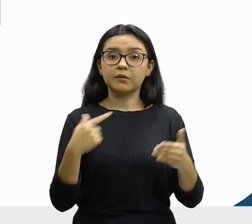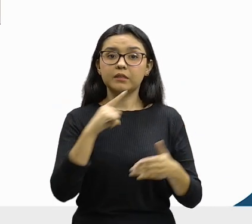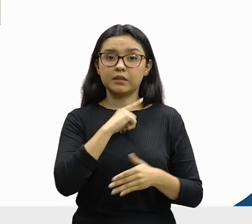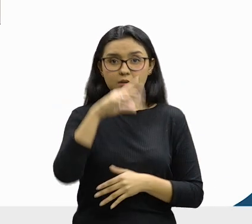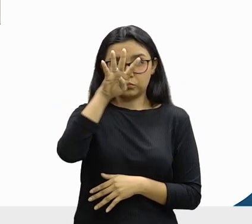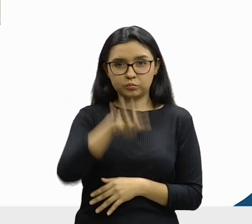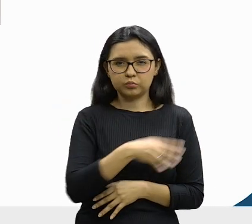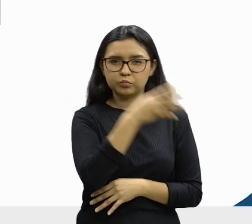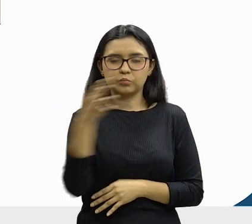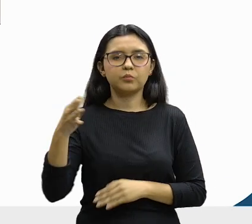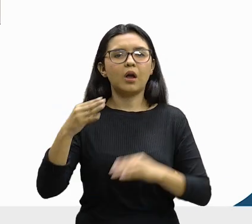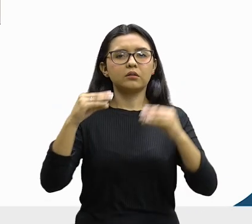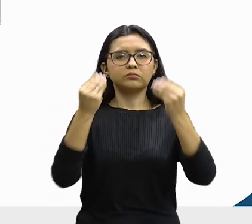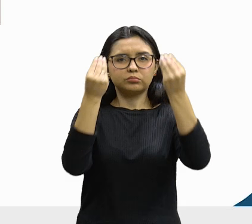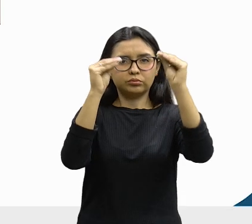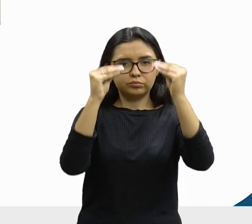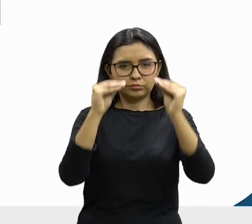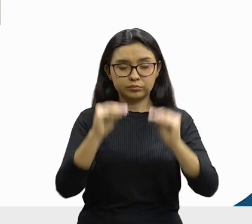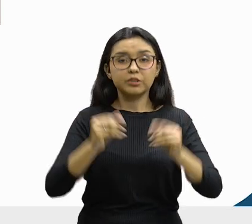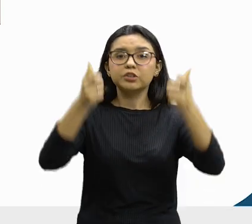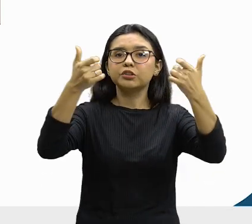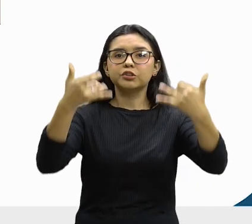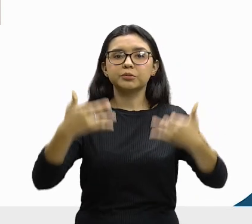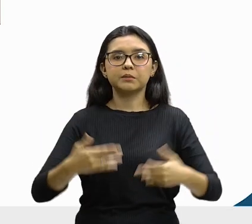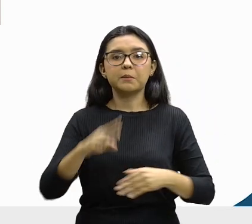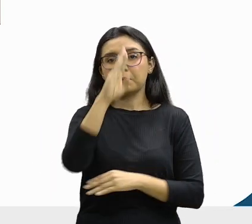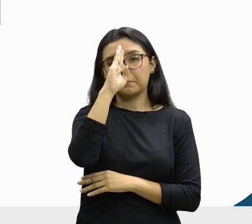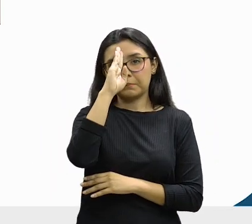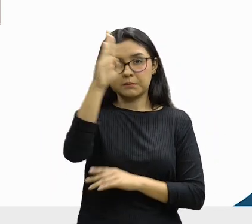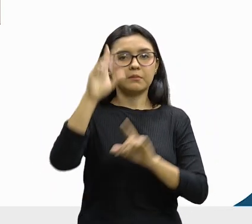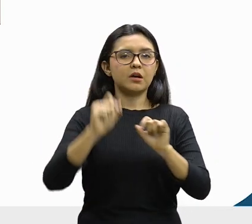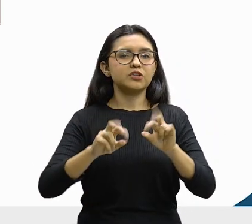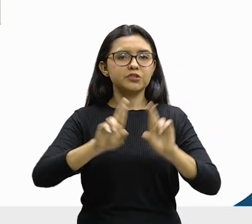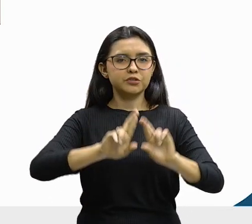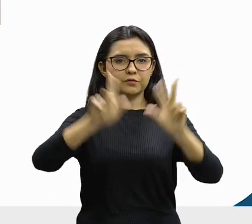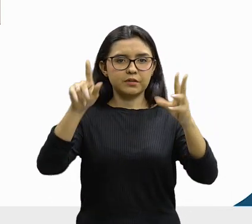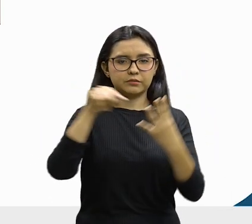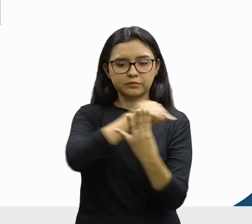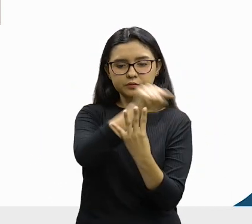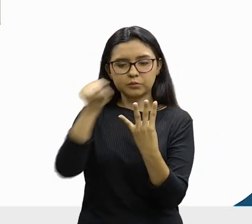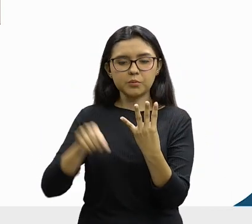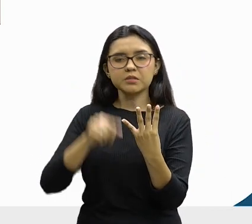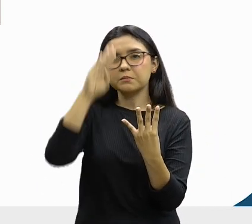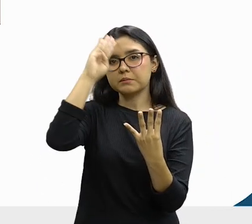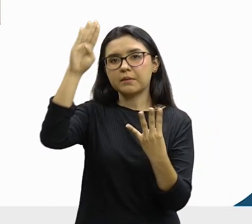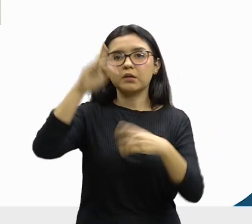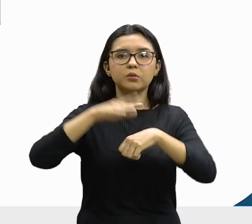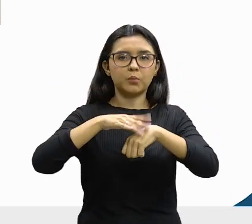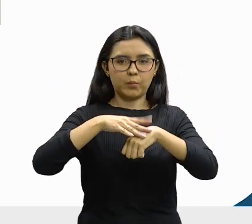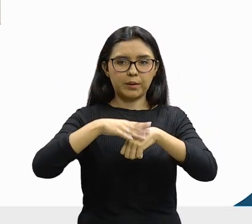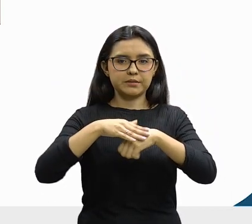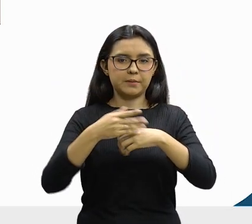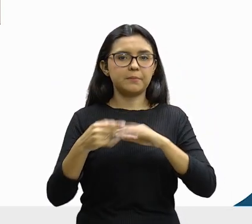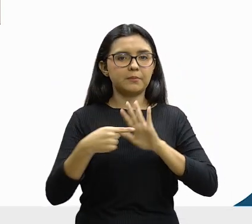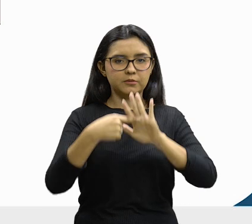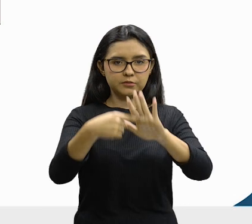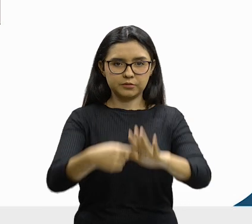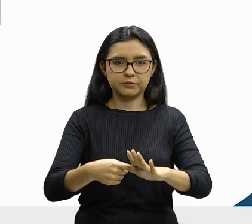tabela que explica pra gente as principais diferenças entre as 4 principais doenças. Ó,